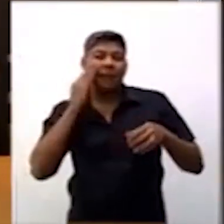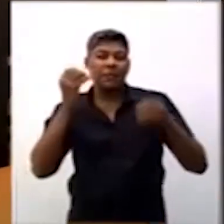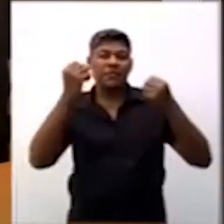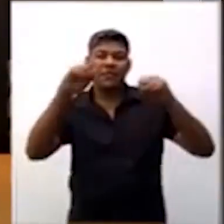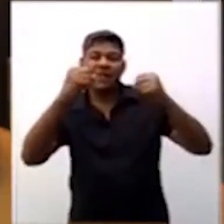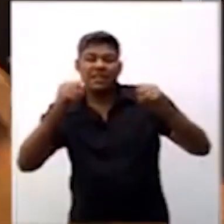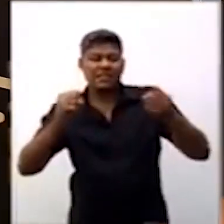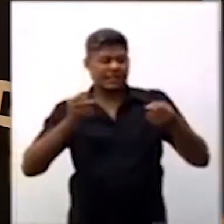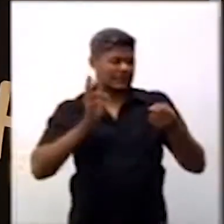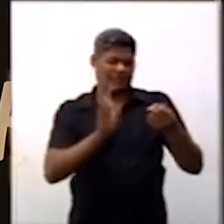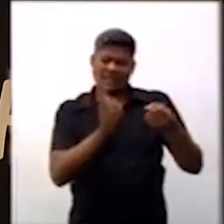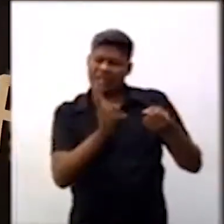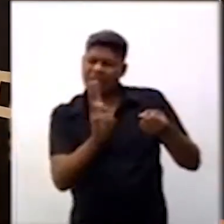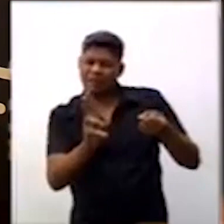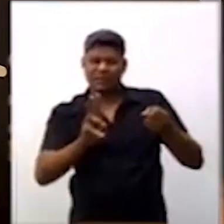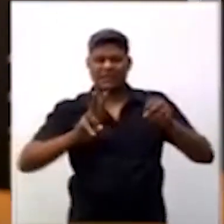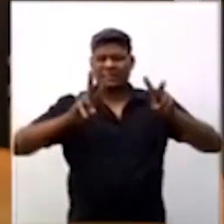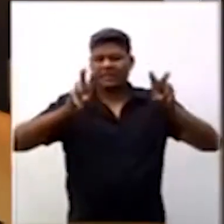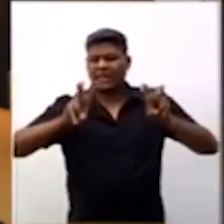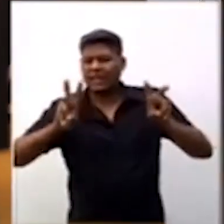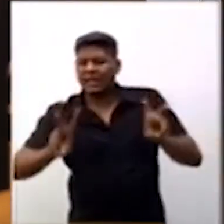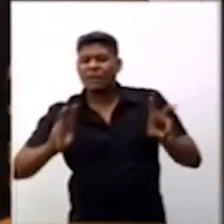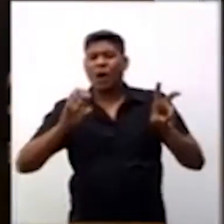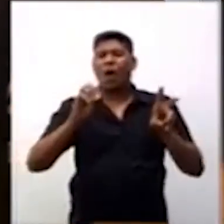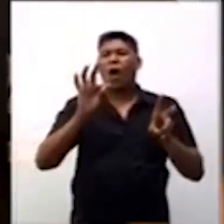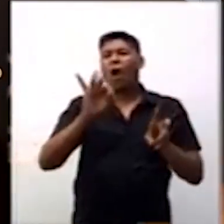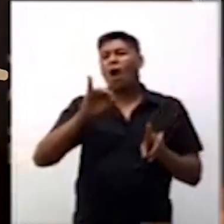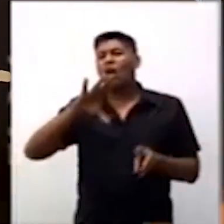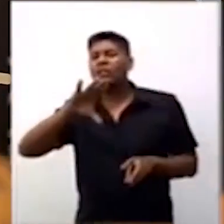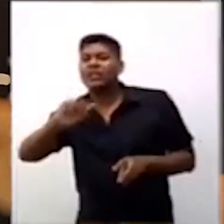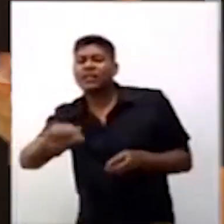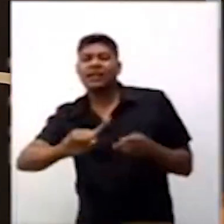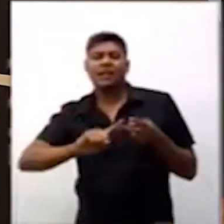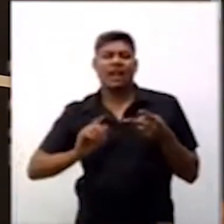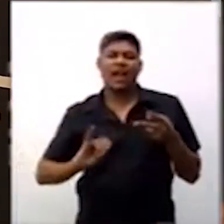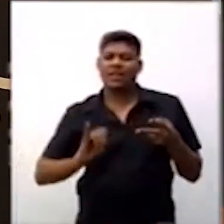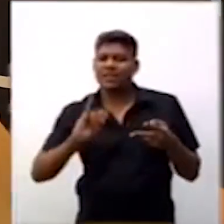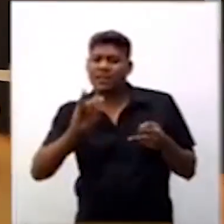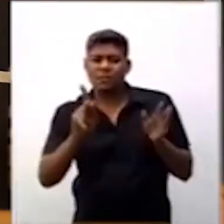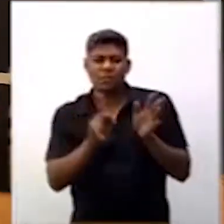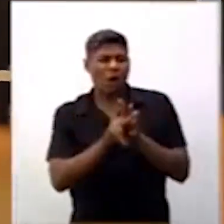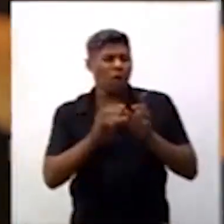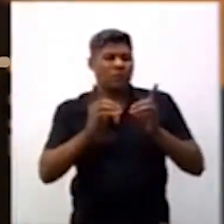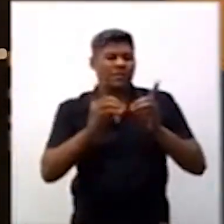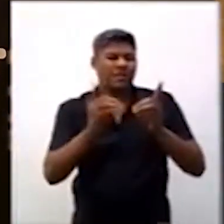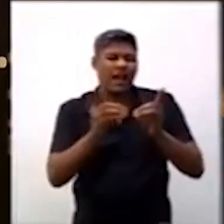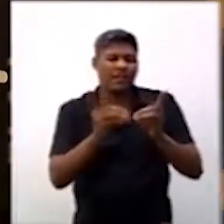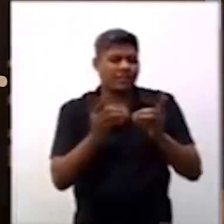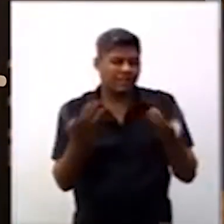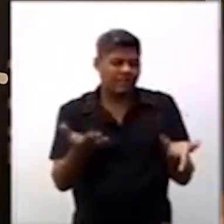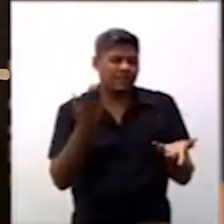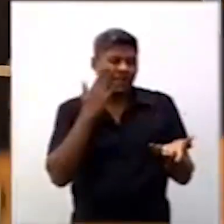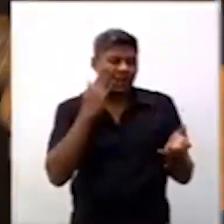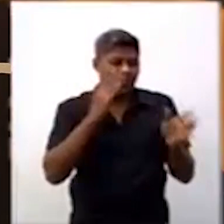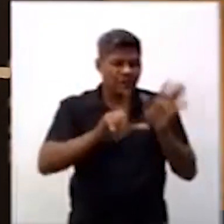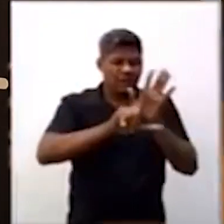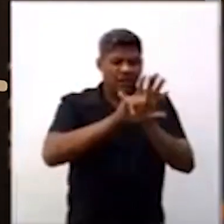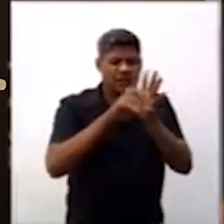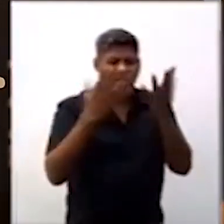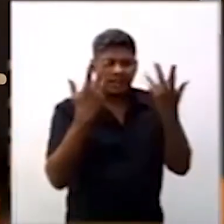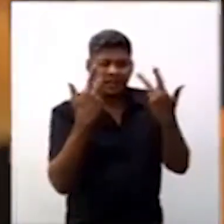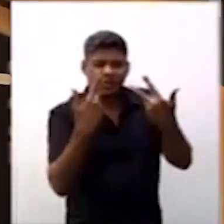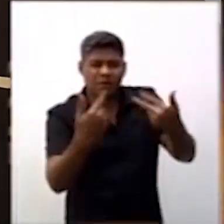em mecânica, termologia, ótica, ondulatória, eletricidade, isso é didática, mas tudo é lei da natureza,